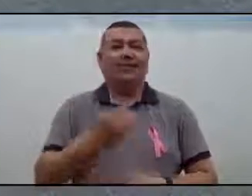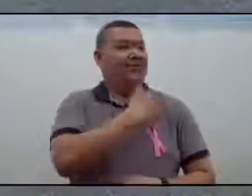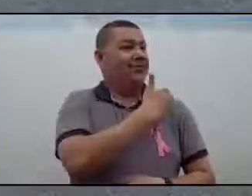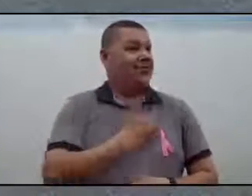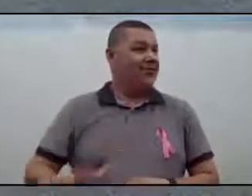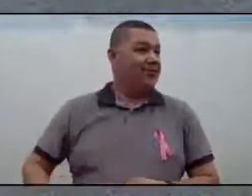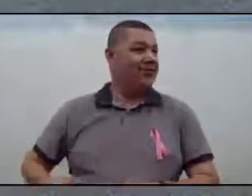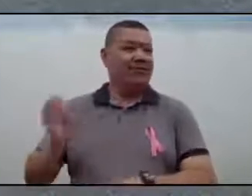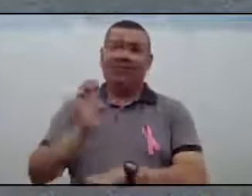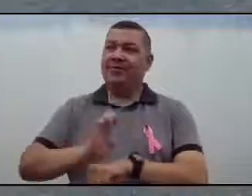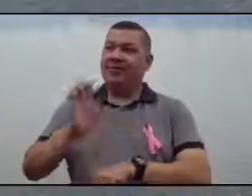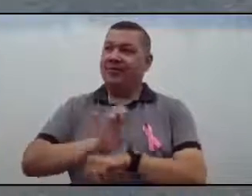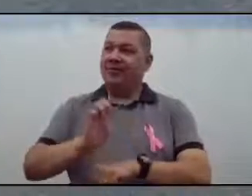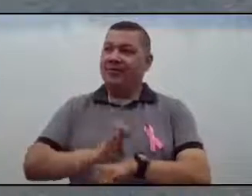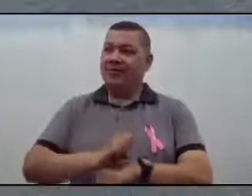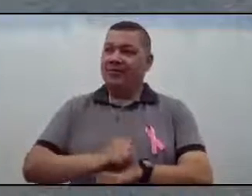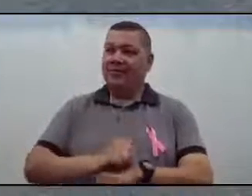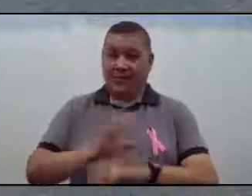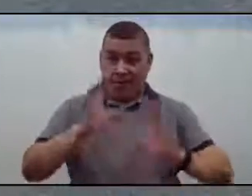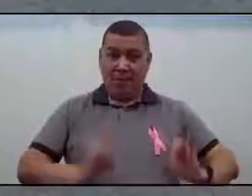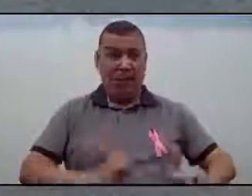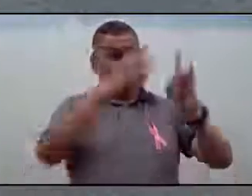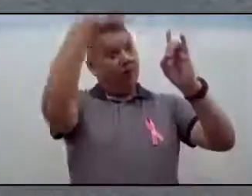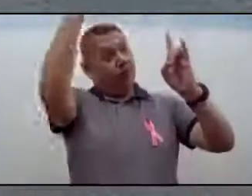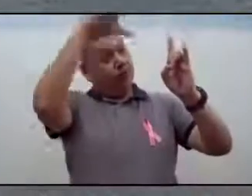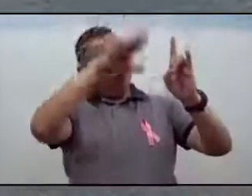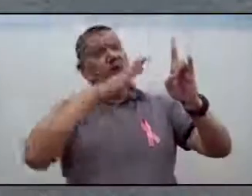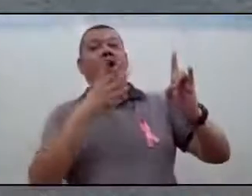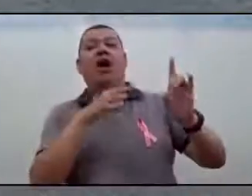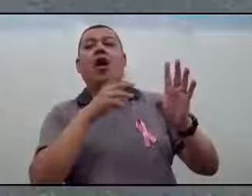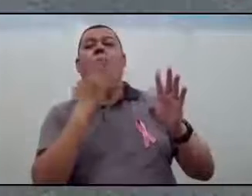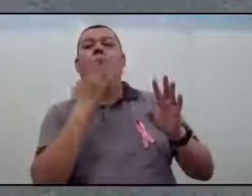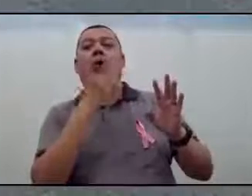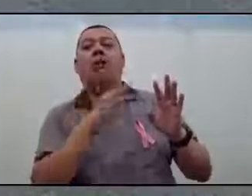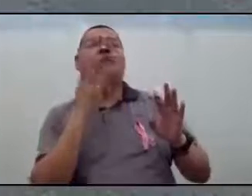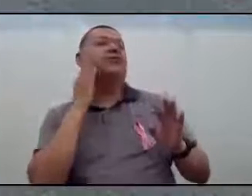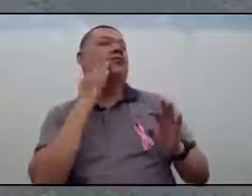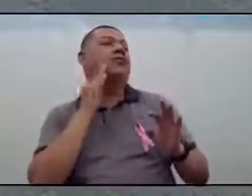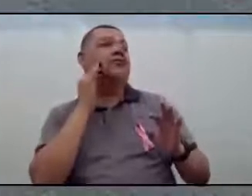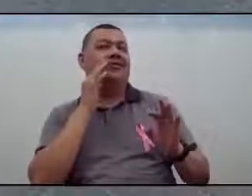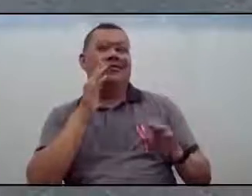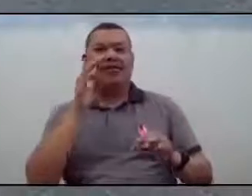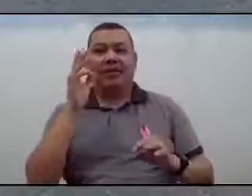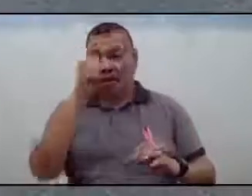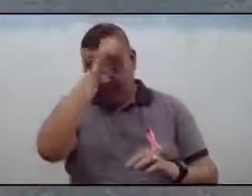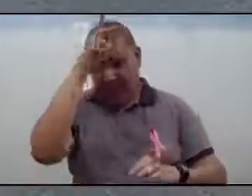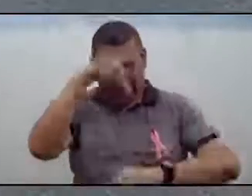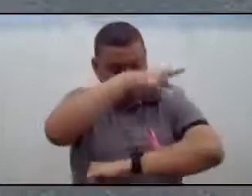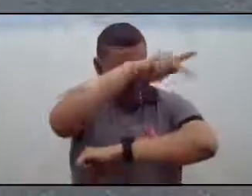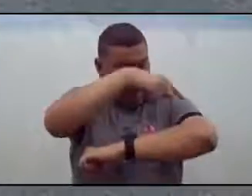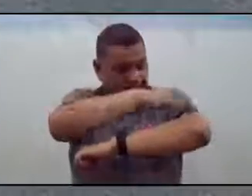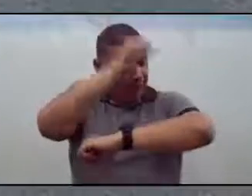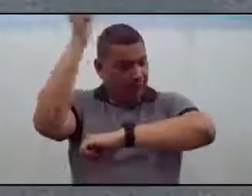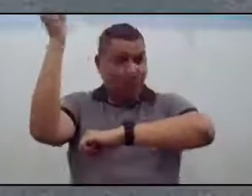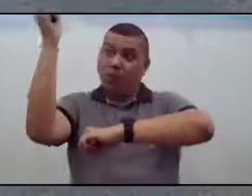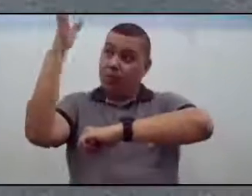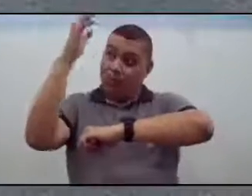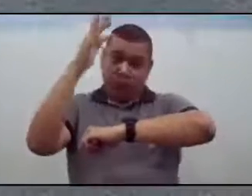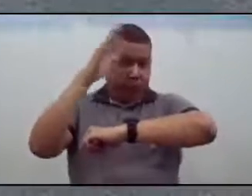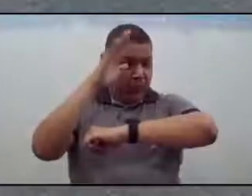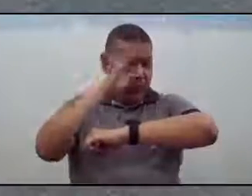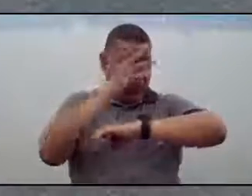estado iluminar prédios de rosa, prefeitos iluminar praça de rosa, e muitas vezes as senhoras